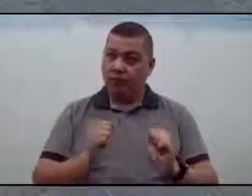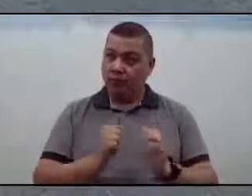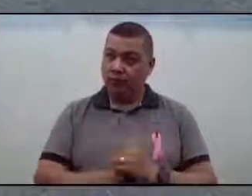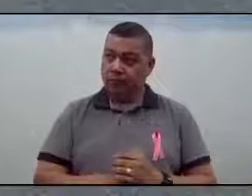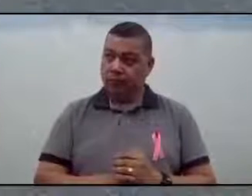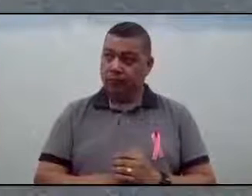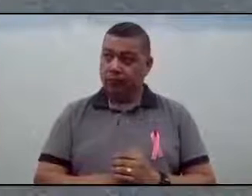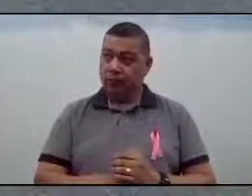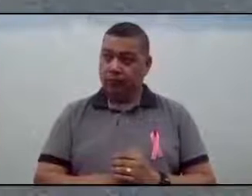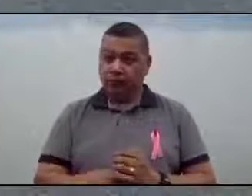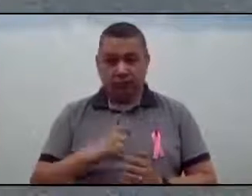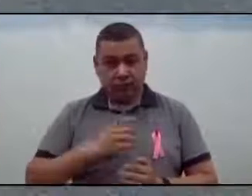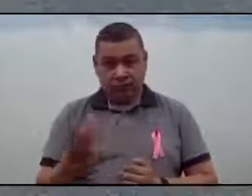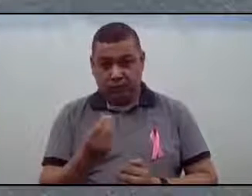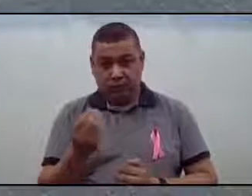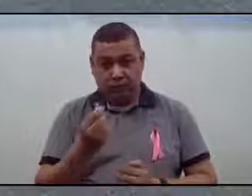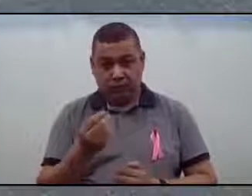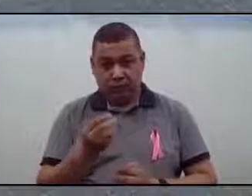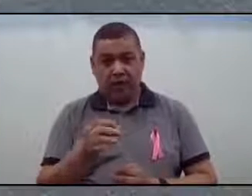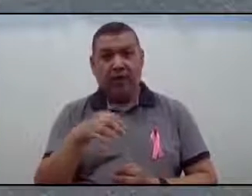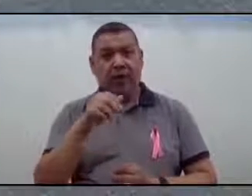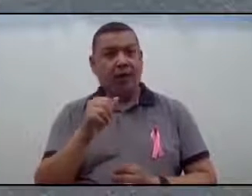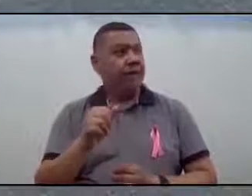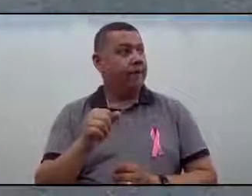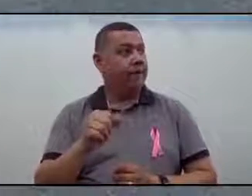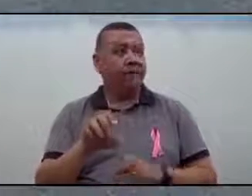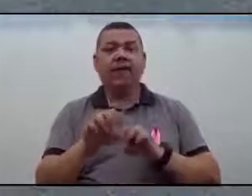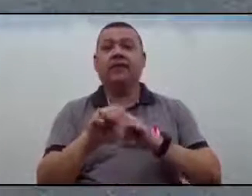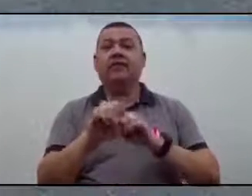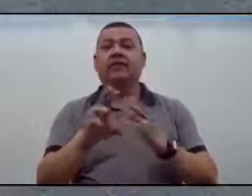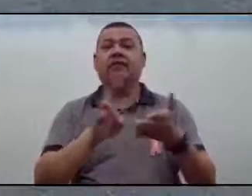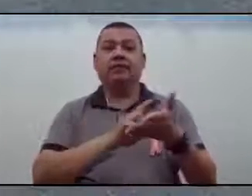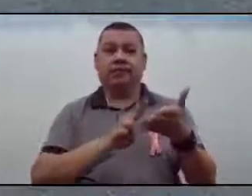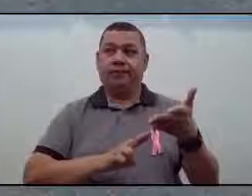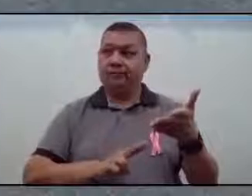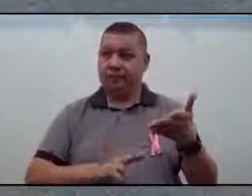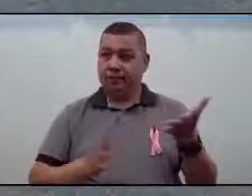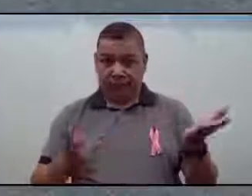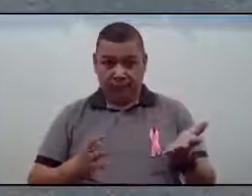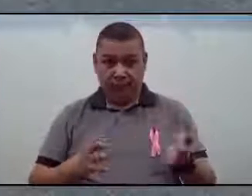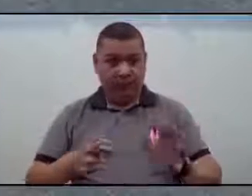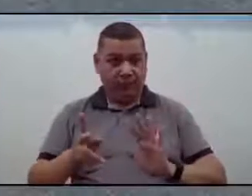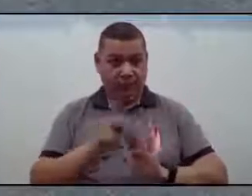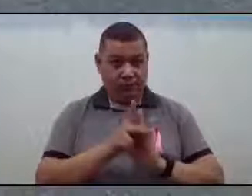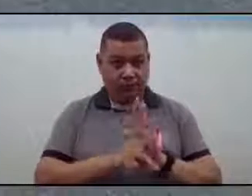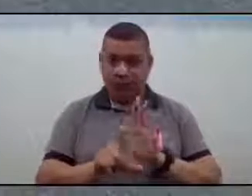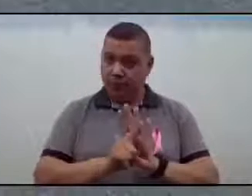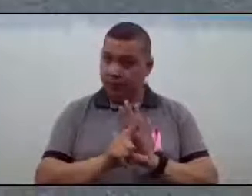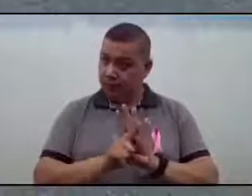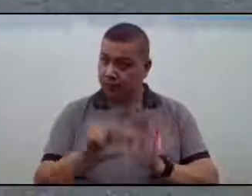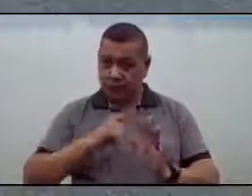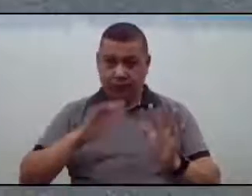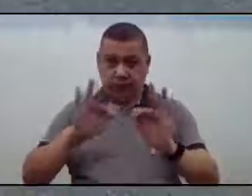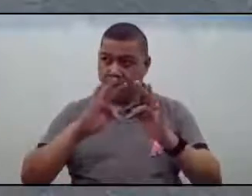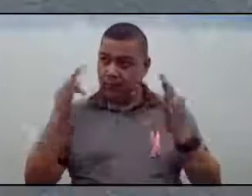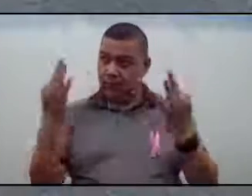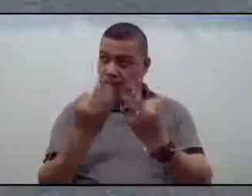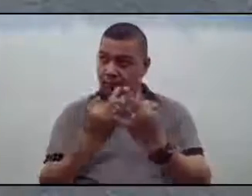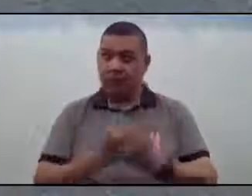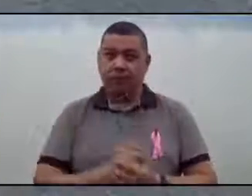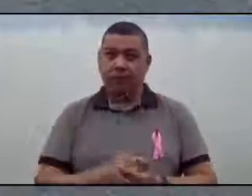com qualidade de alfabetizar essas crianças. Aí, com esse projeto de lei, realmente, essas famílias